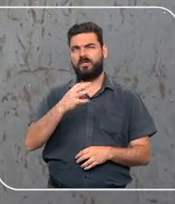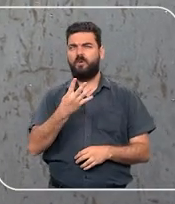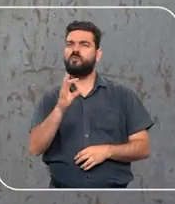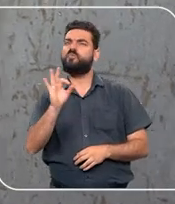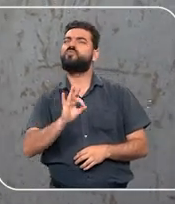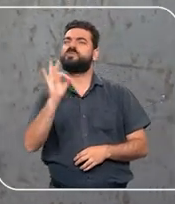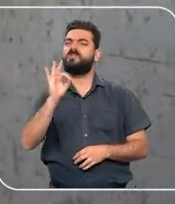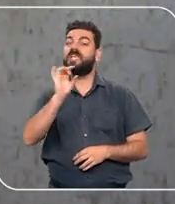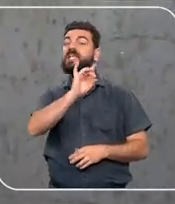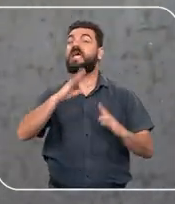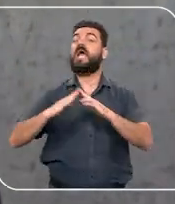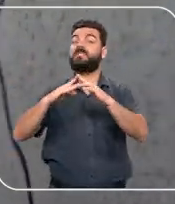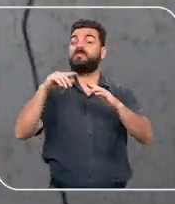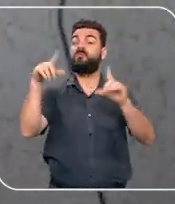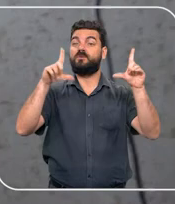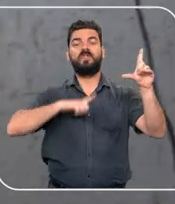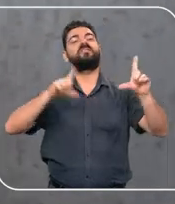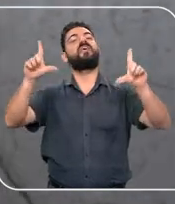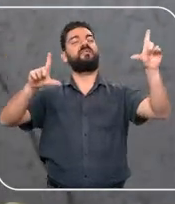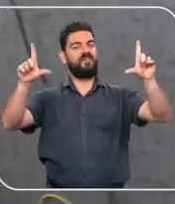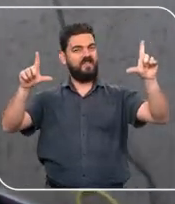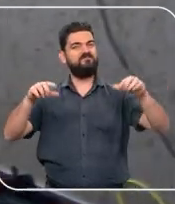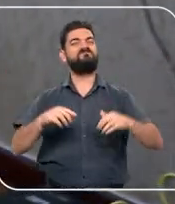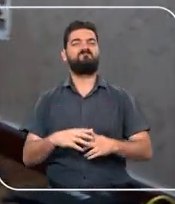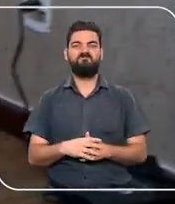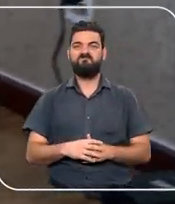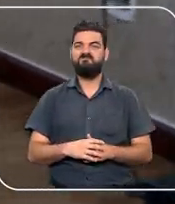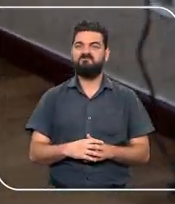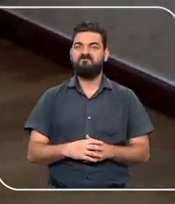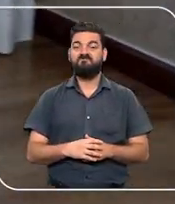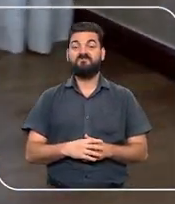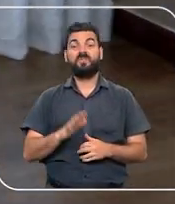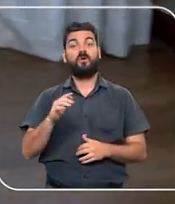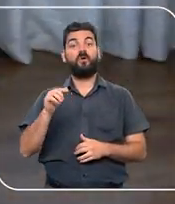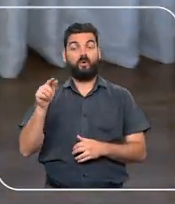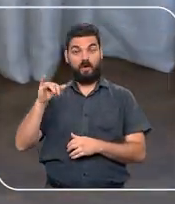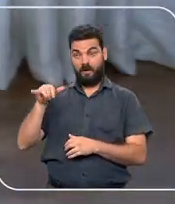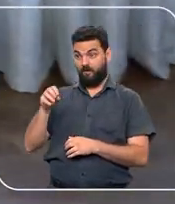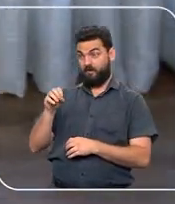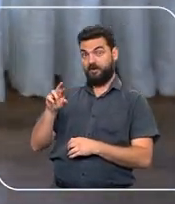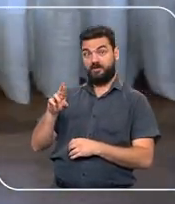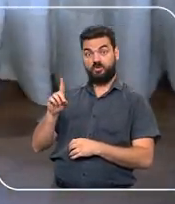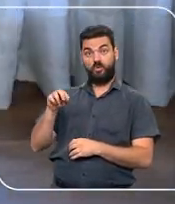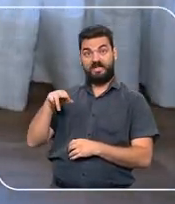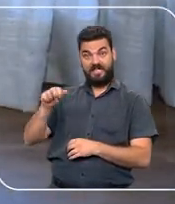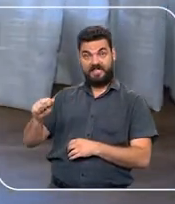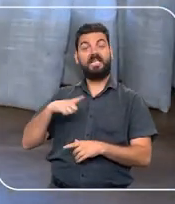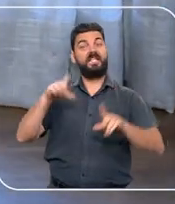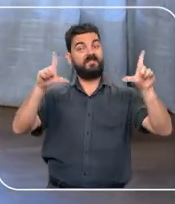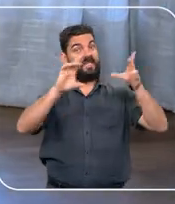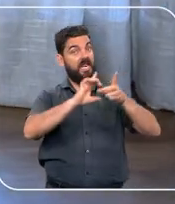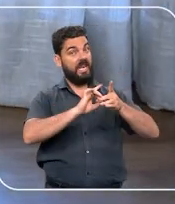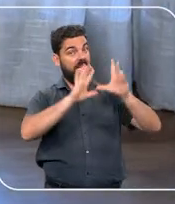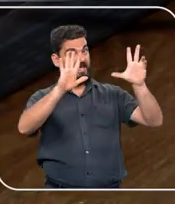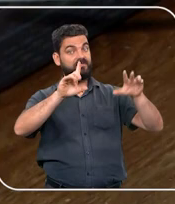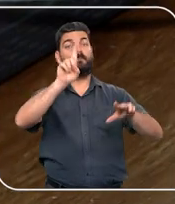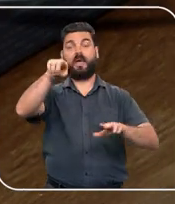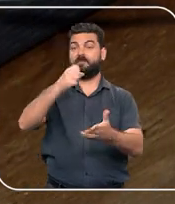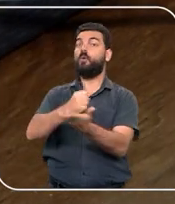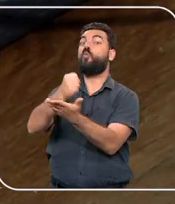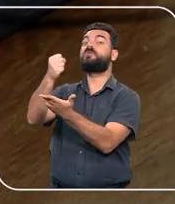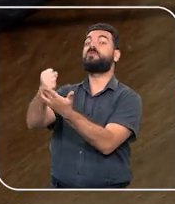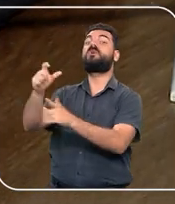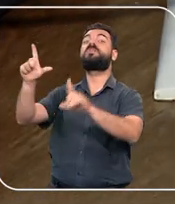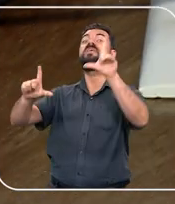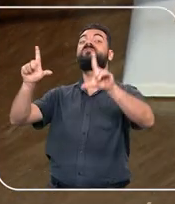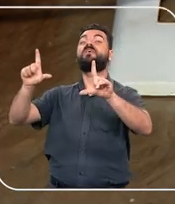94% dos lares no país A televisão está presente na casa da Jordana além da TV aberta ela